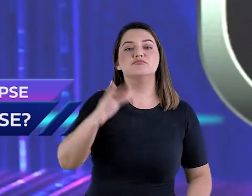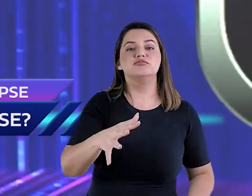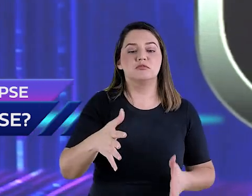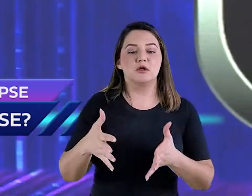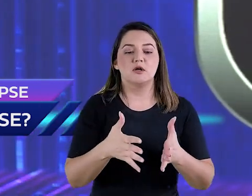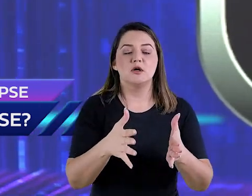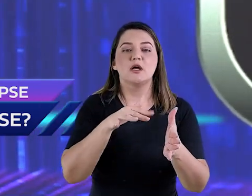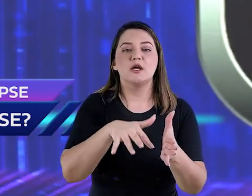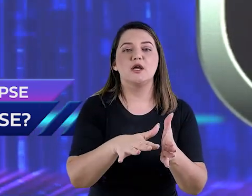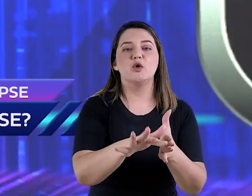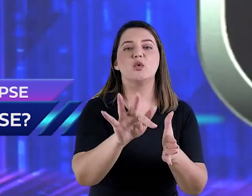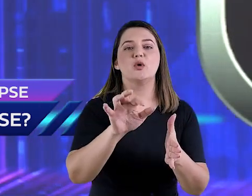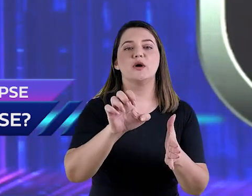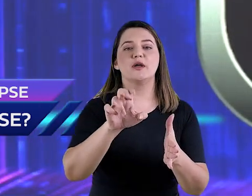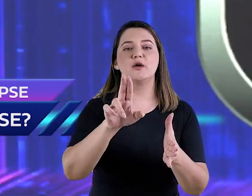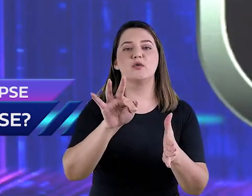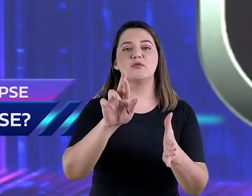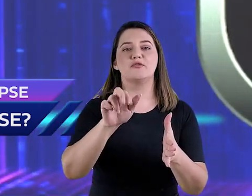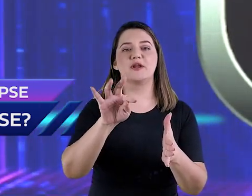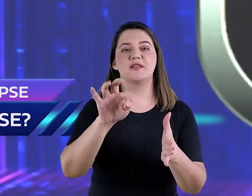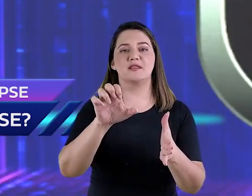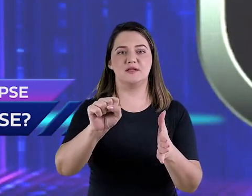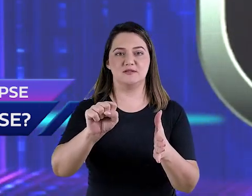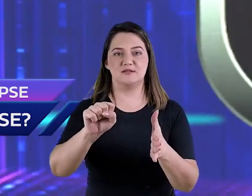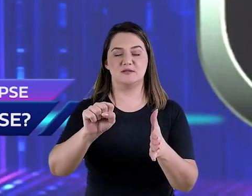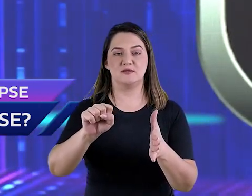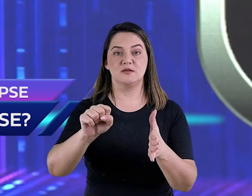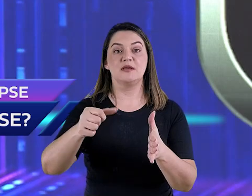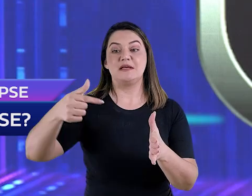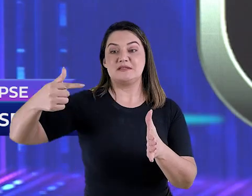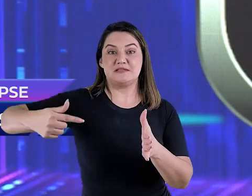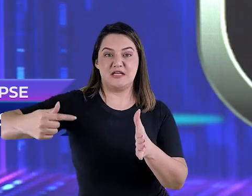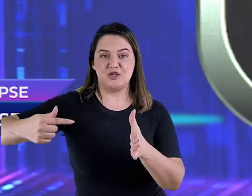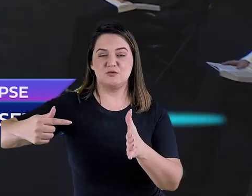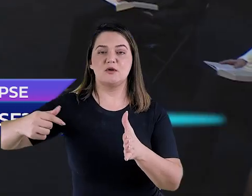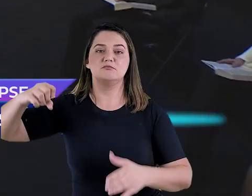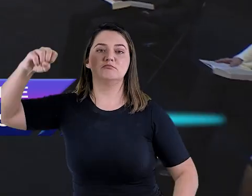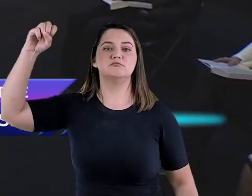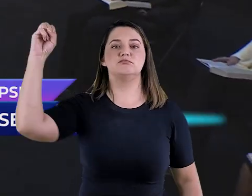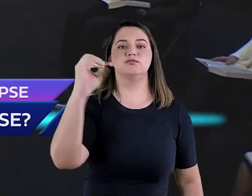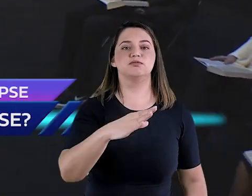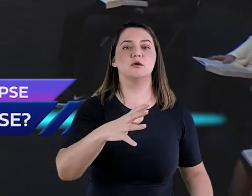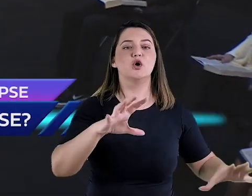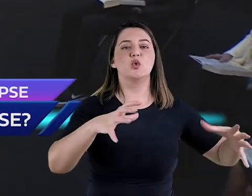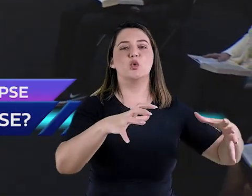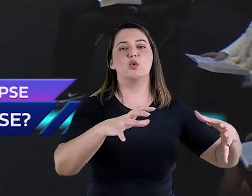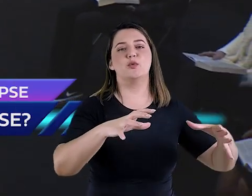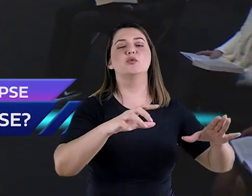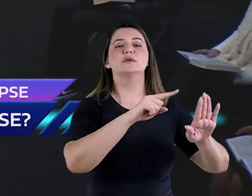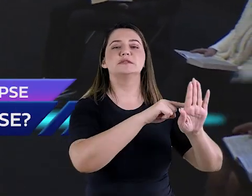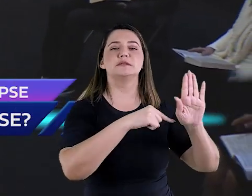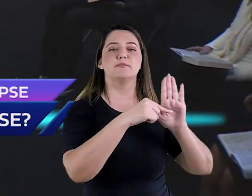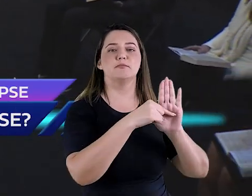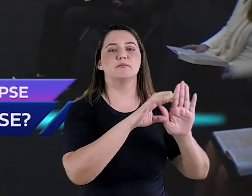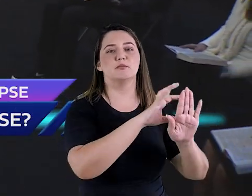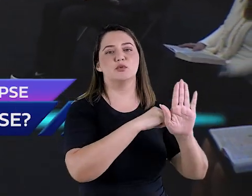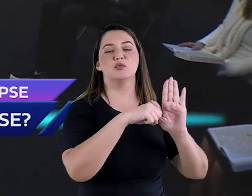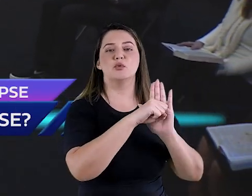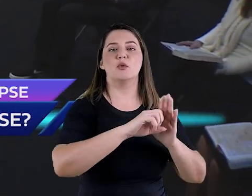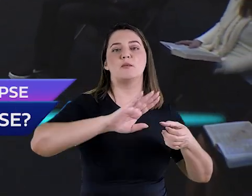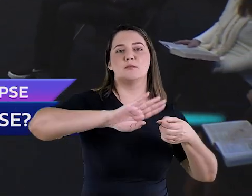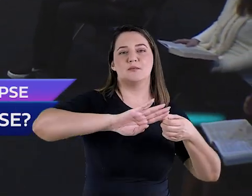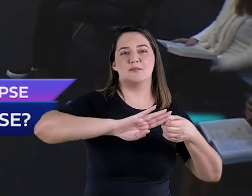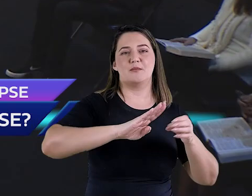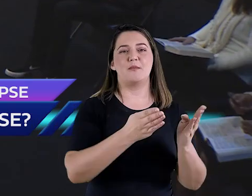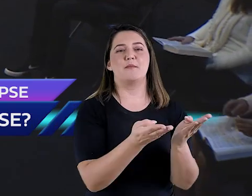E a sétima praga virá sobre Babilônia. As pragas, elas expressam a ira